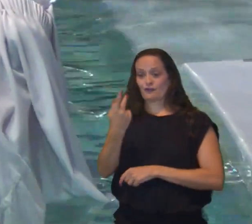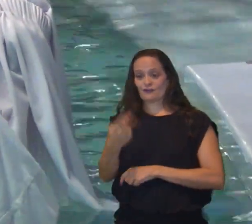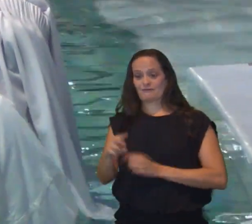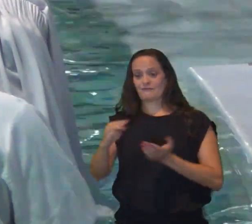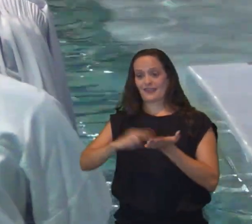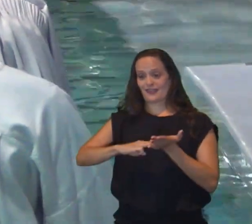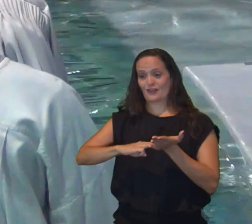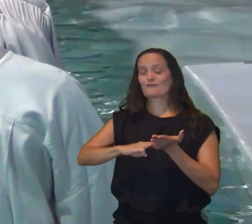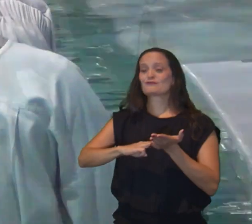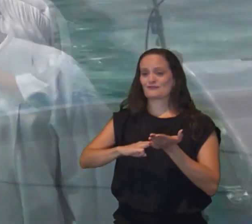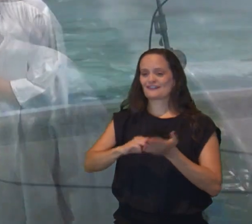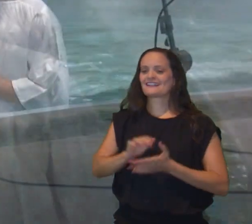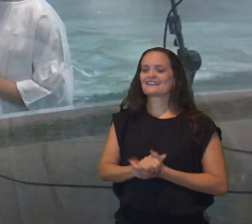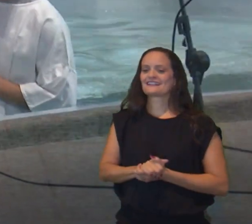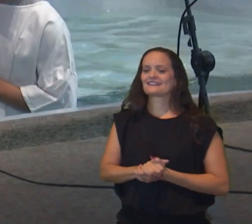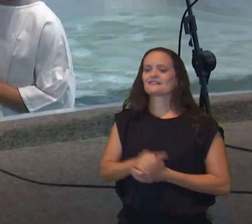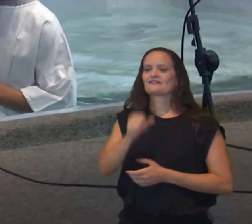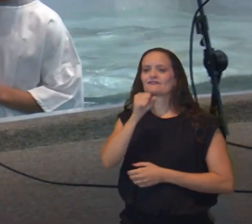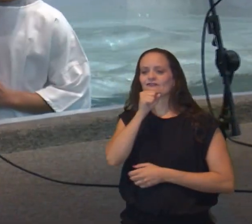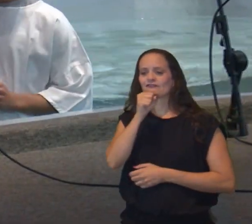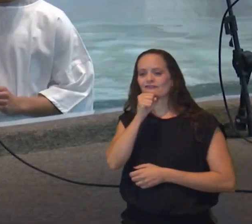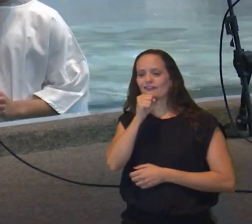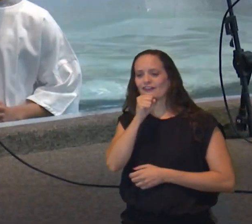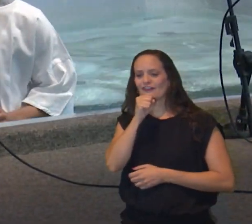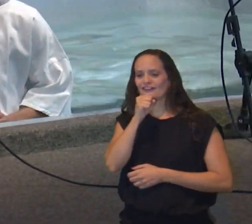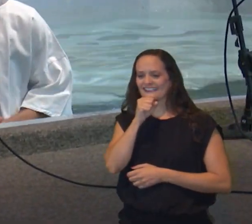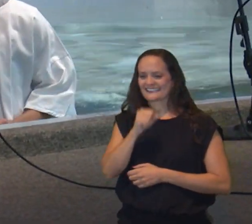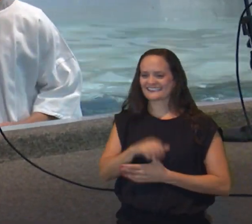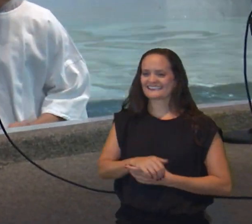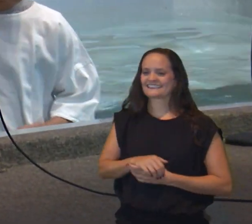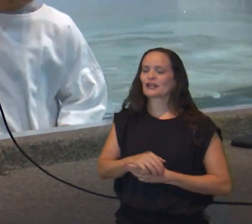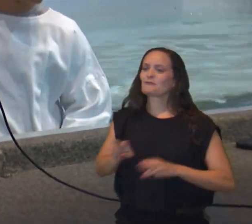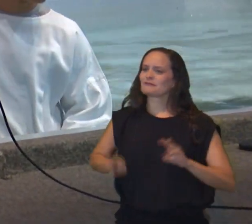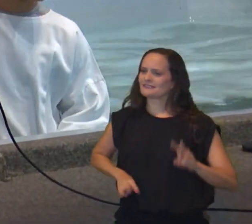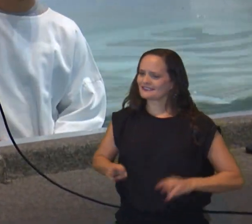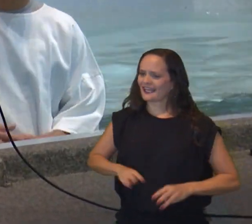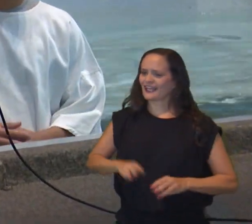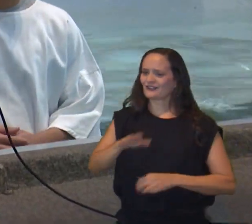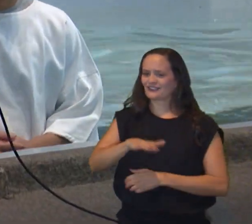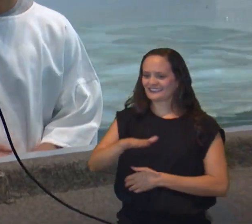pais, seus avós, Ministério Crescer.